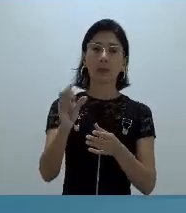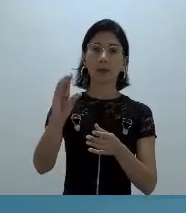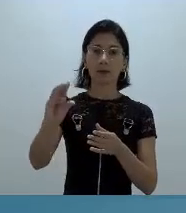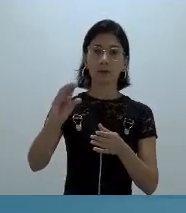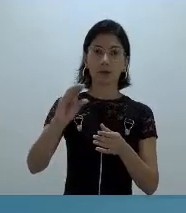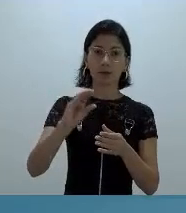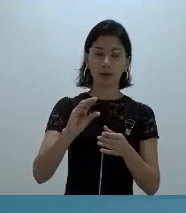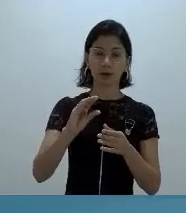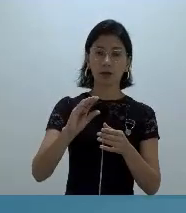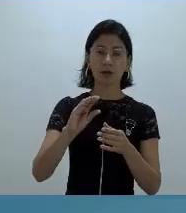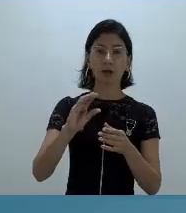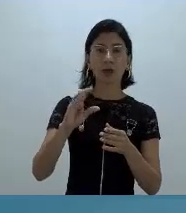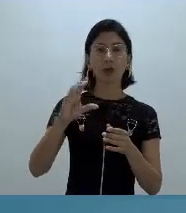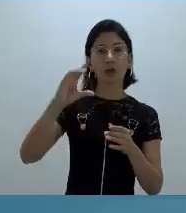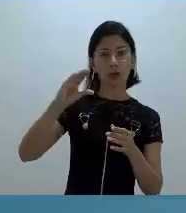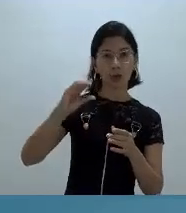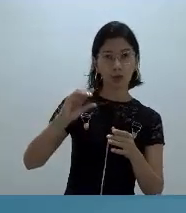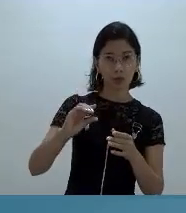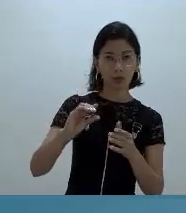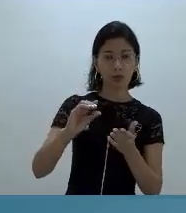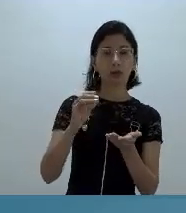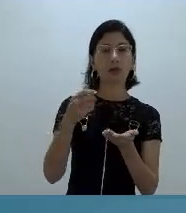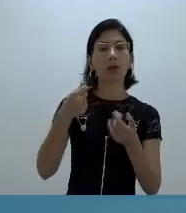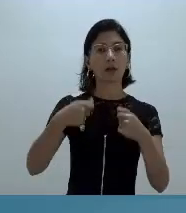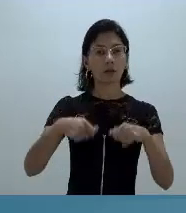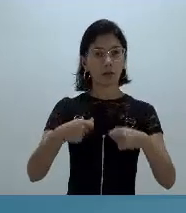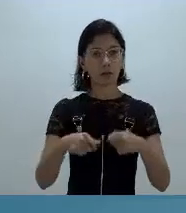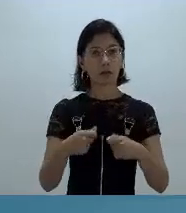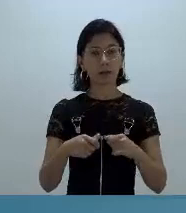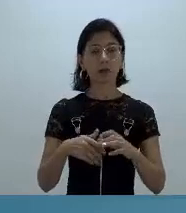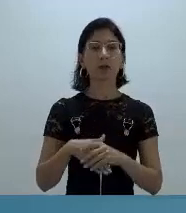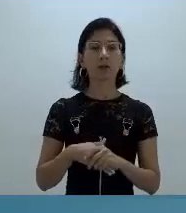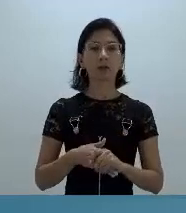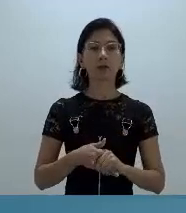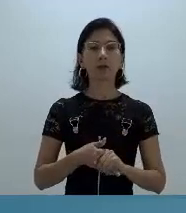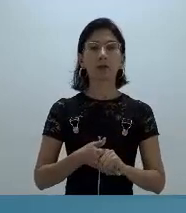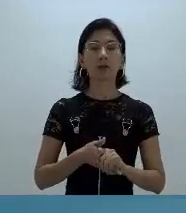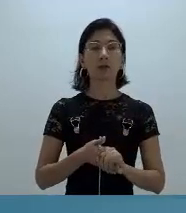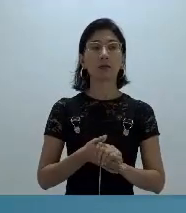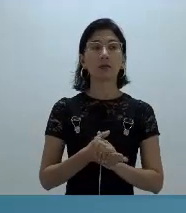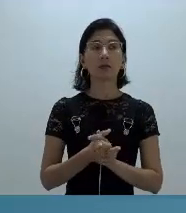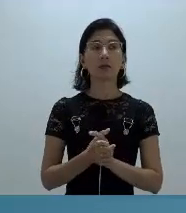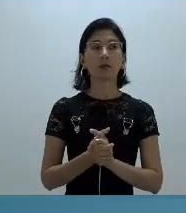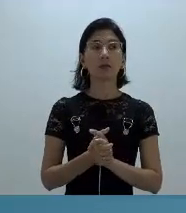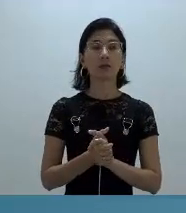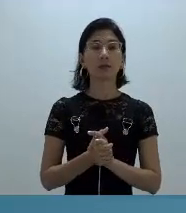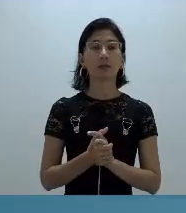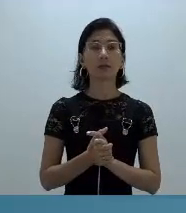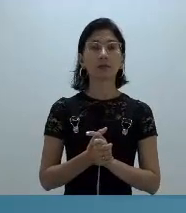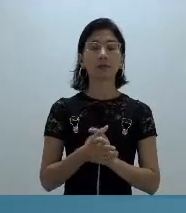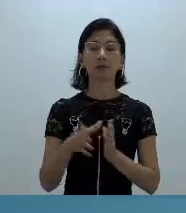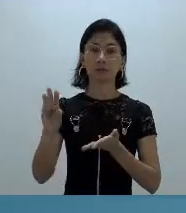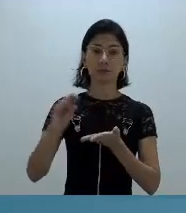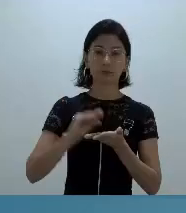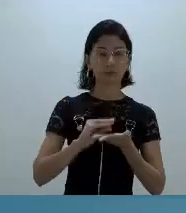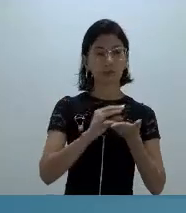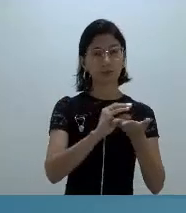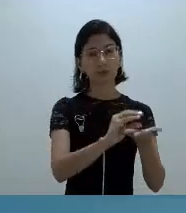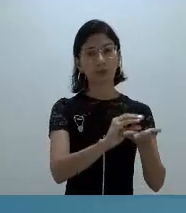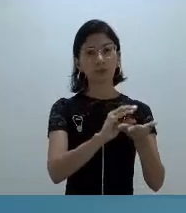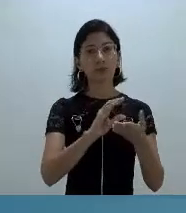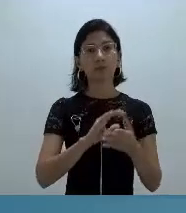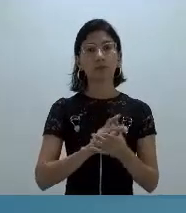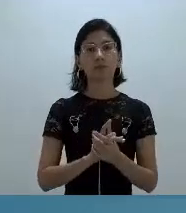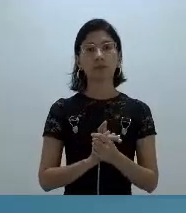é cabível o arbitramento do honorário de competência de benefício e benefício do executado, tendo sido solicitado